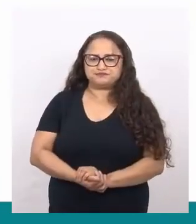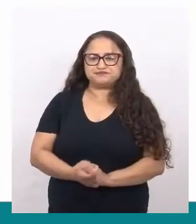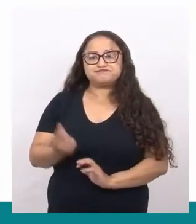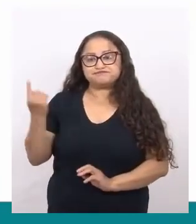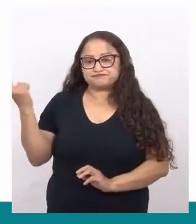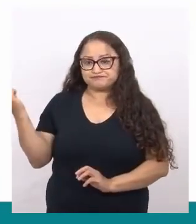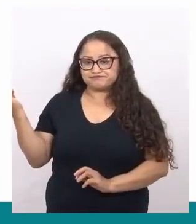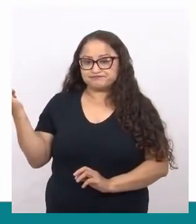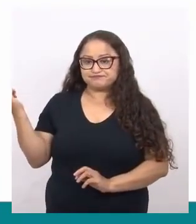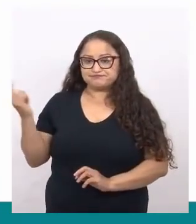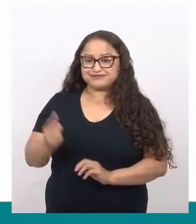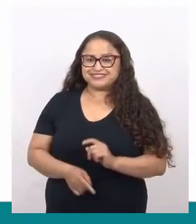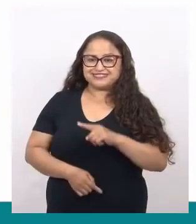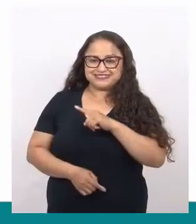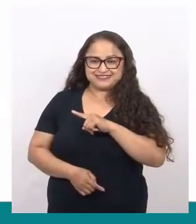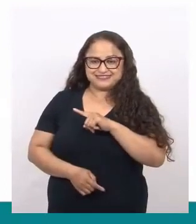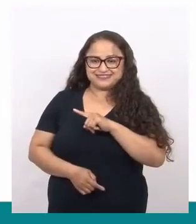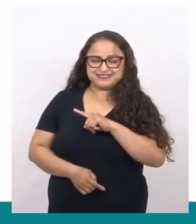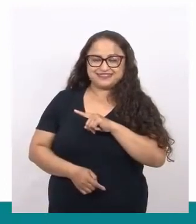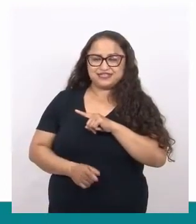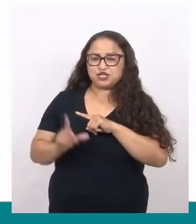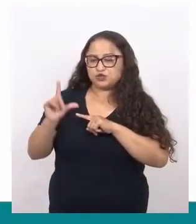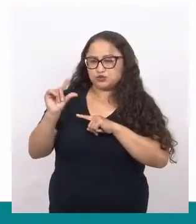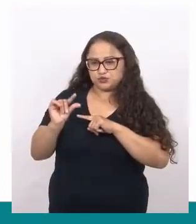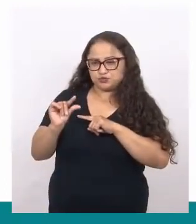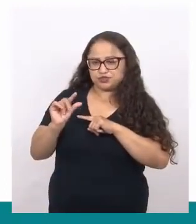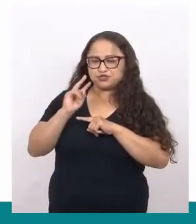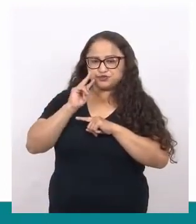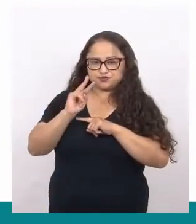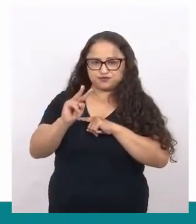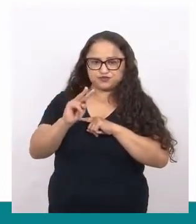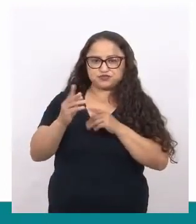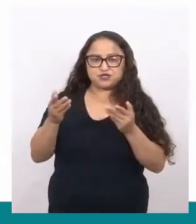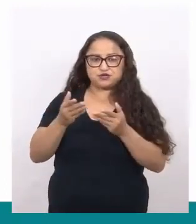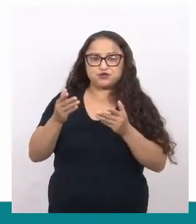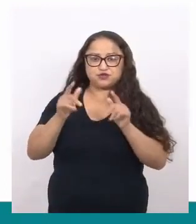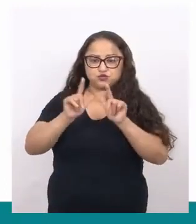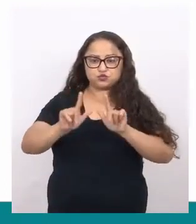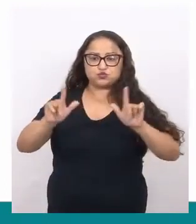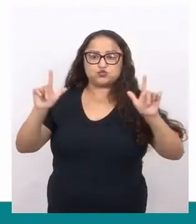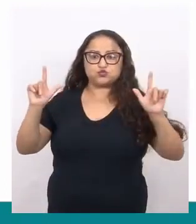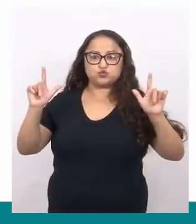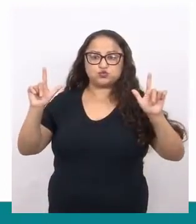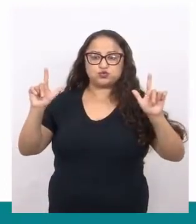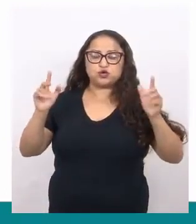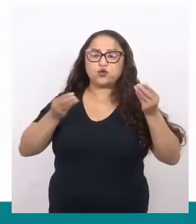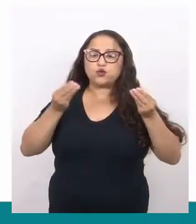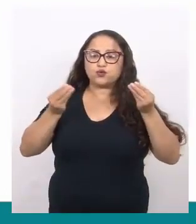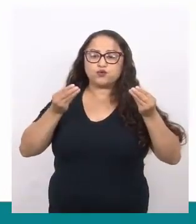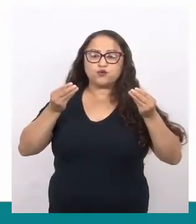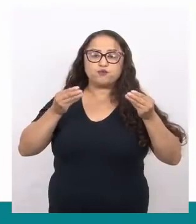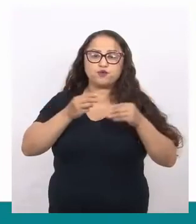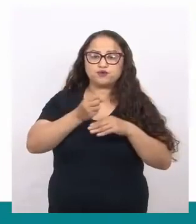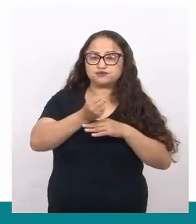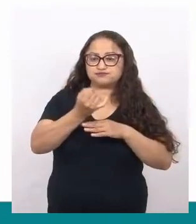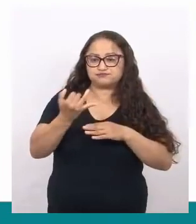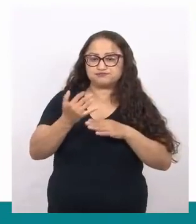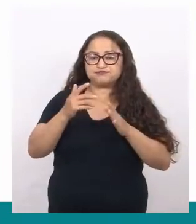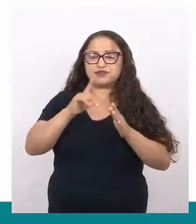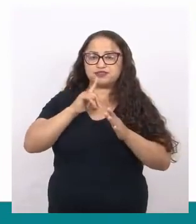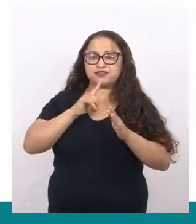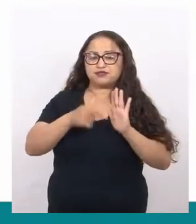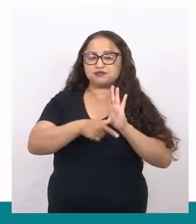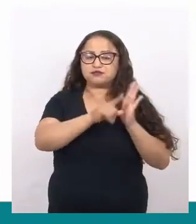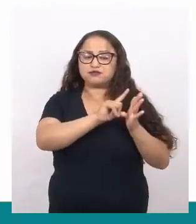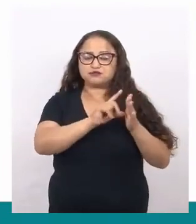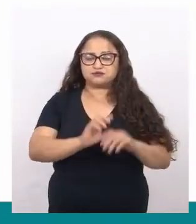é um pouco, como estava pequenininho ali para vocês verificarem, é um zoom da tela que vocês estavam verificando no anterior.